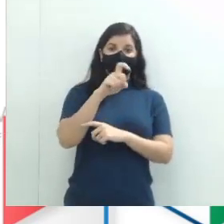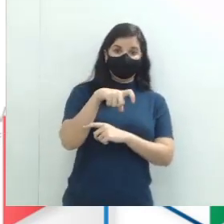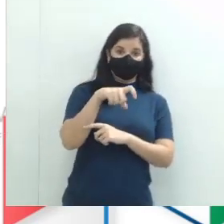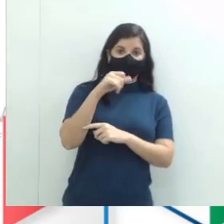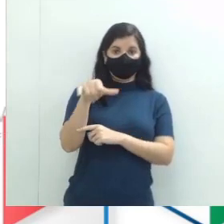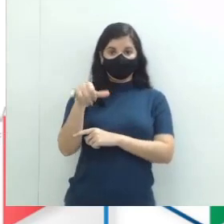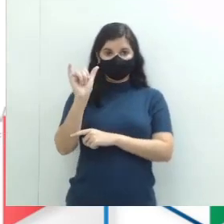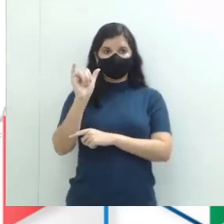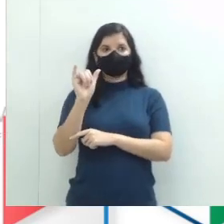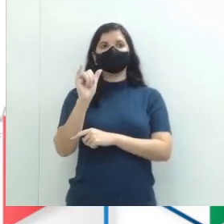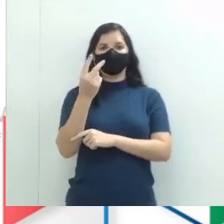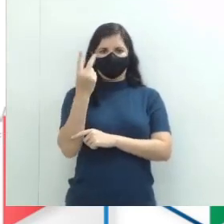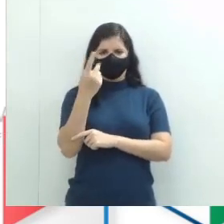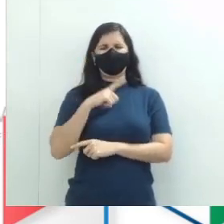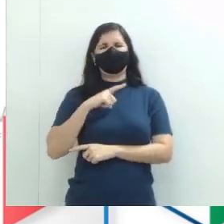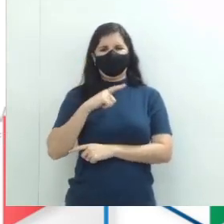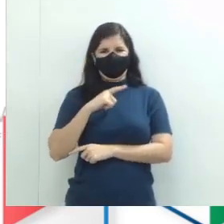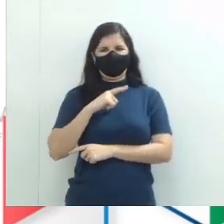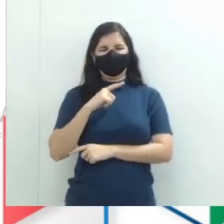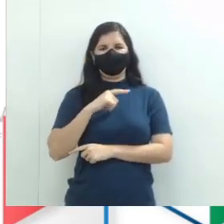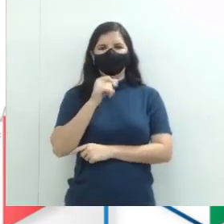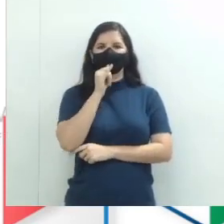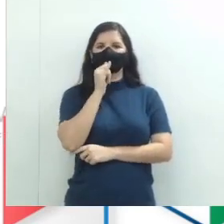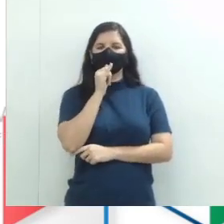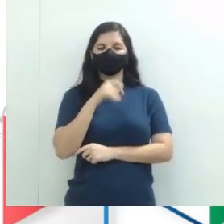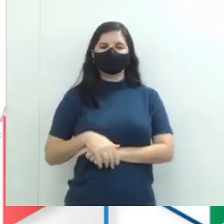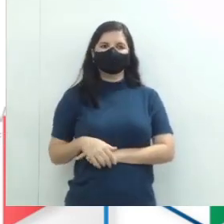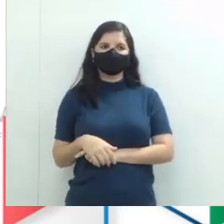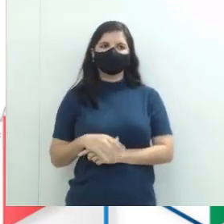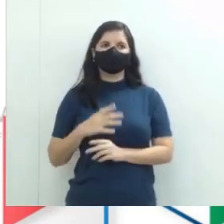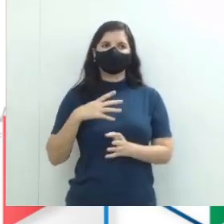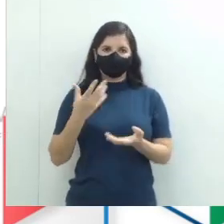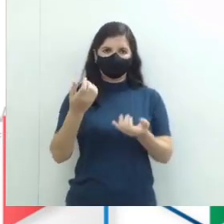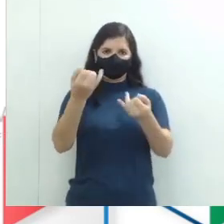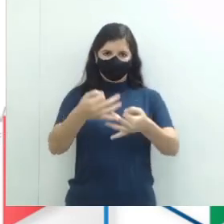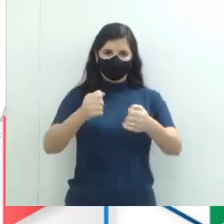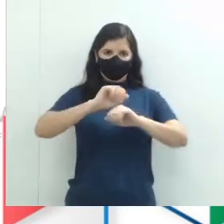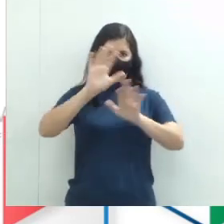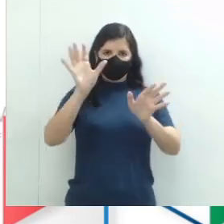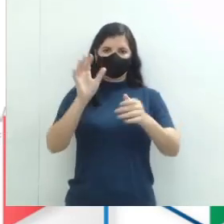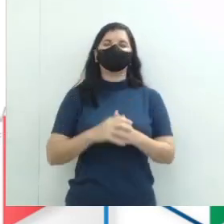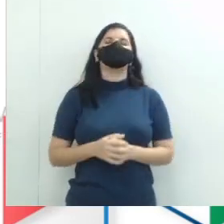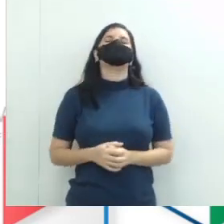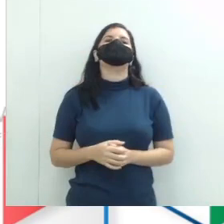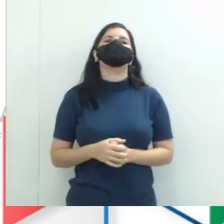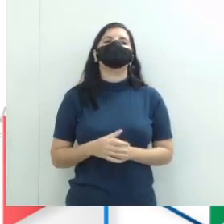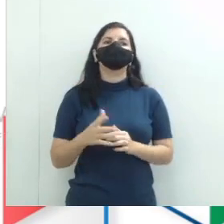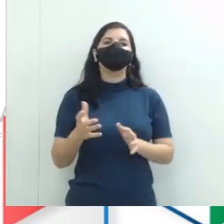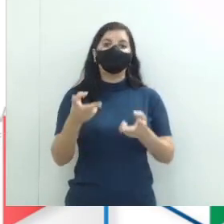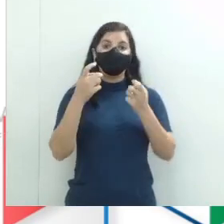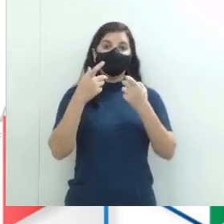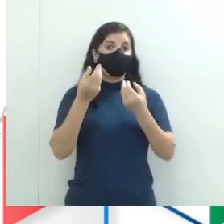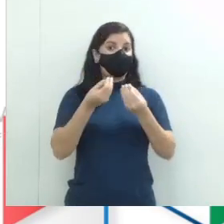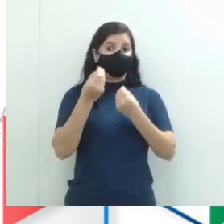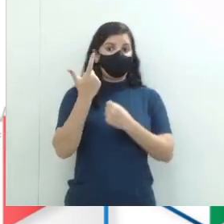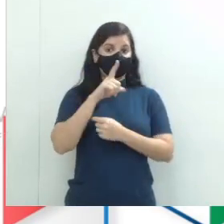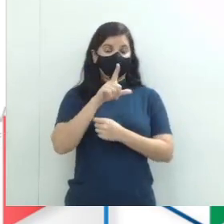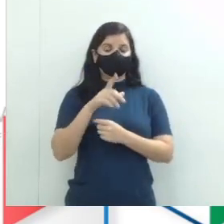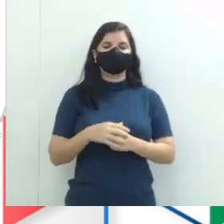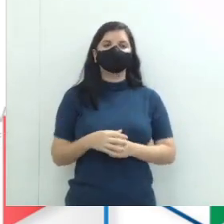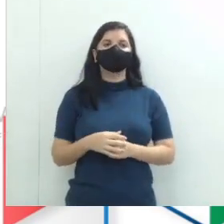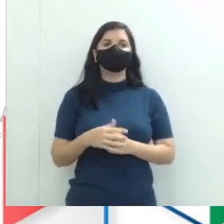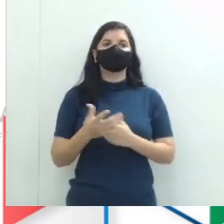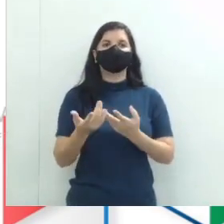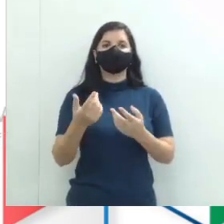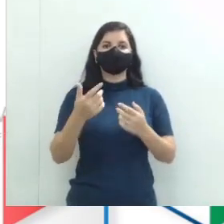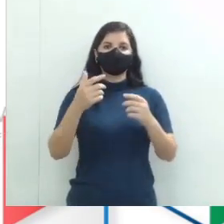e y têm valores. Por exemplo, vou te dar só uma noção para você ter uma ideia de como que funcionaria. Ó,